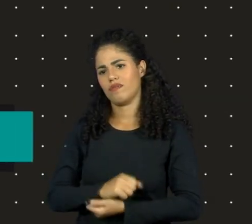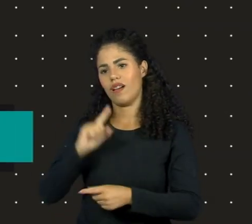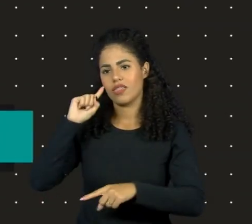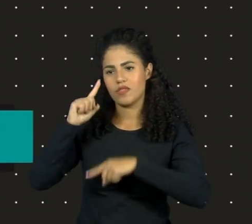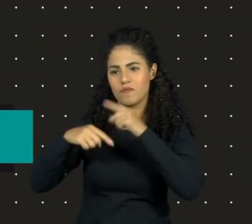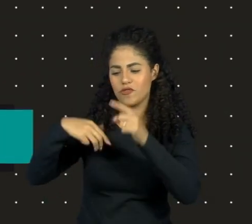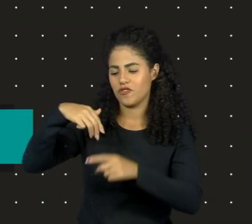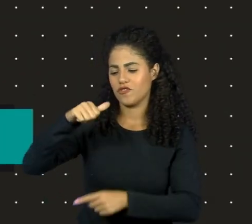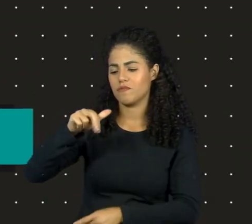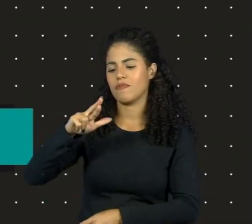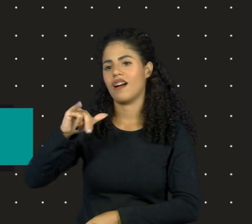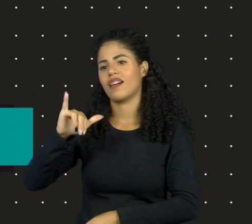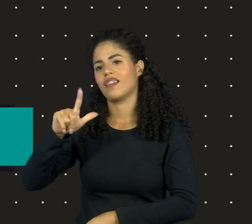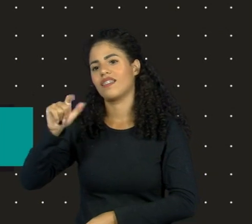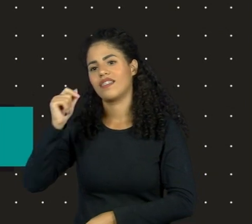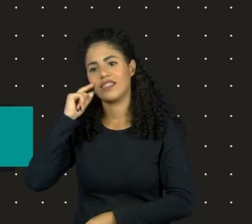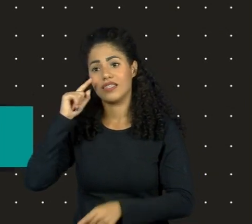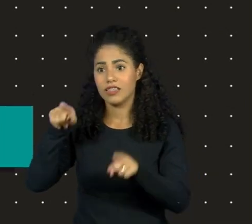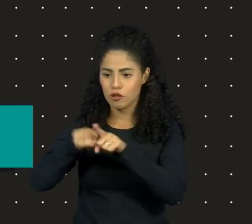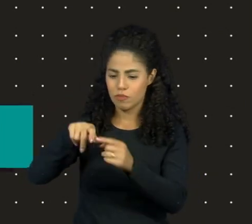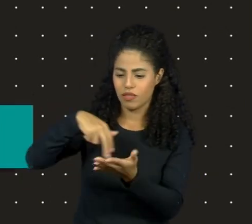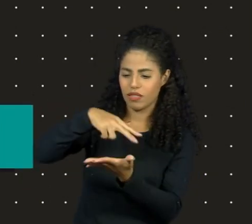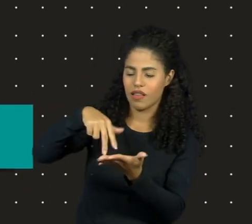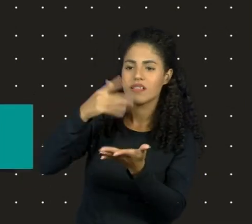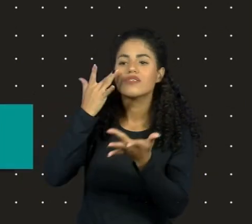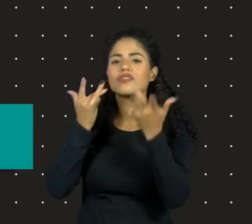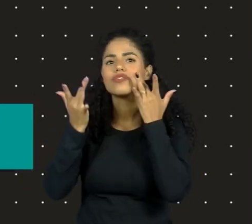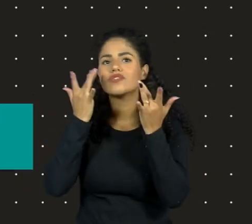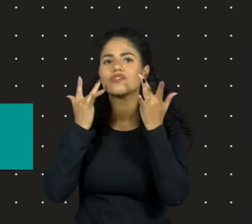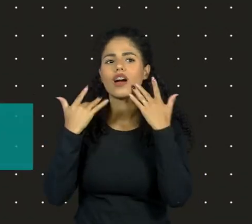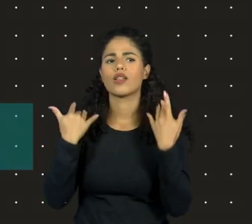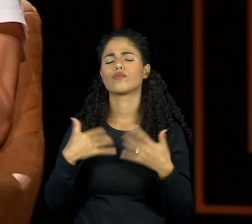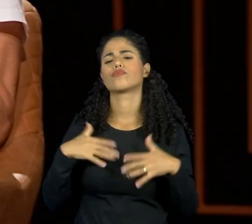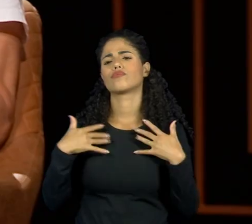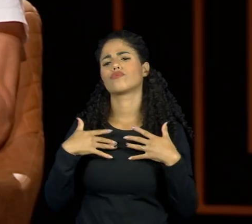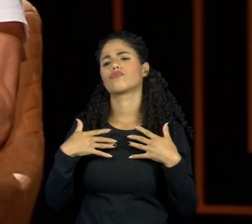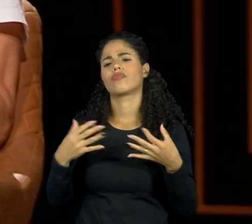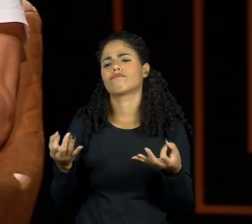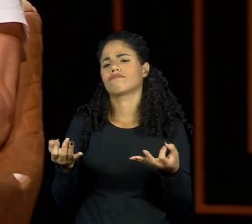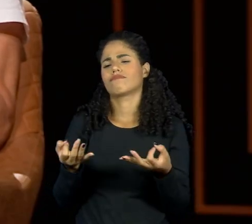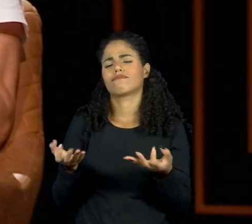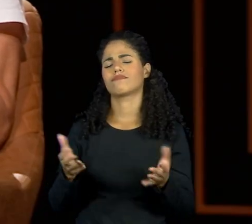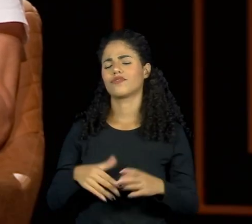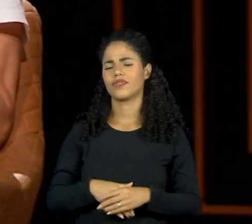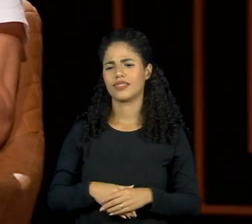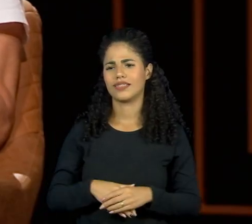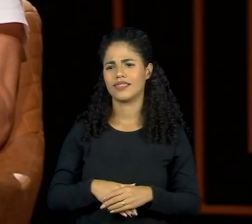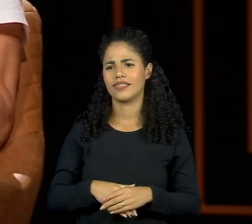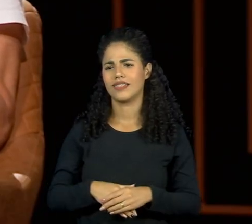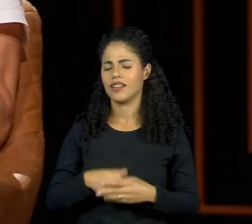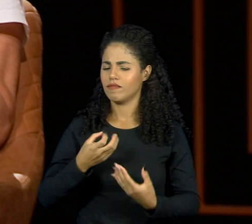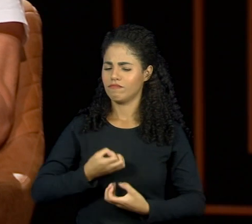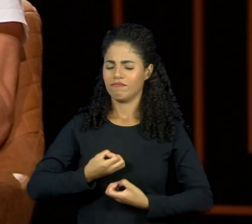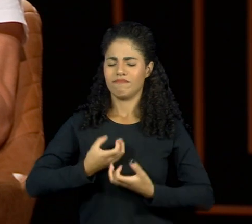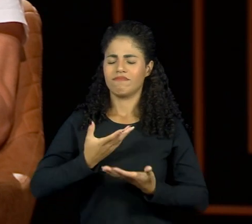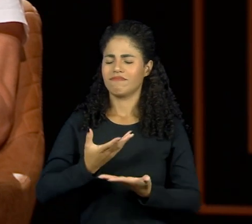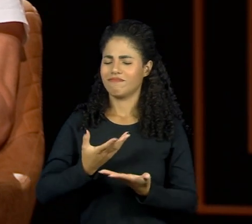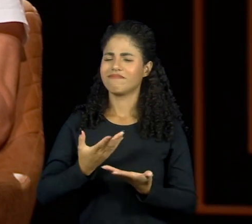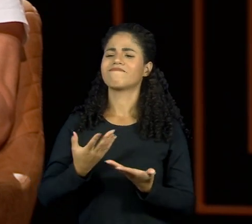né, que também fez dança-teatro muito, muito, muito, muito. Então, é uma expressão